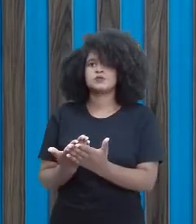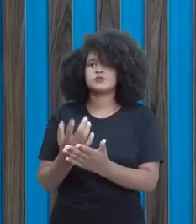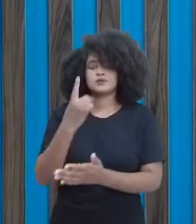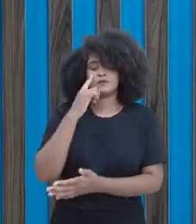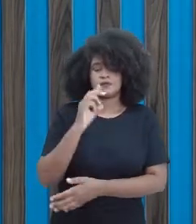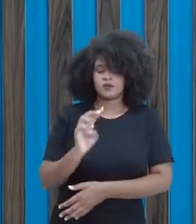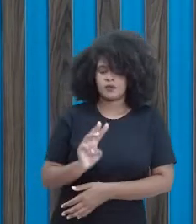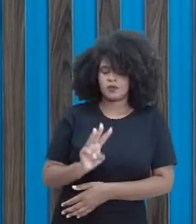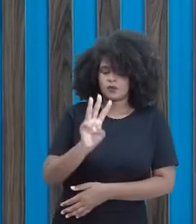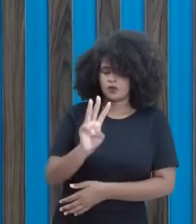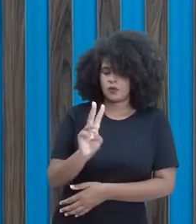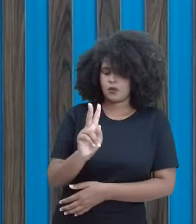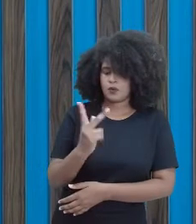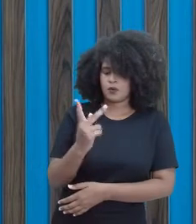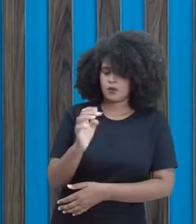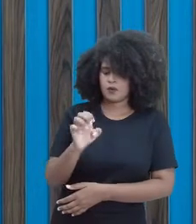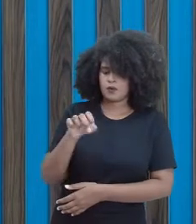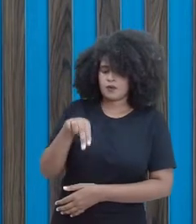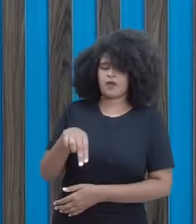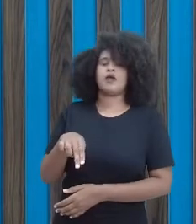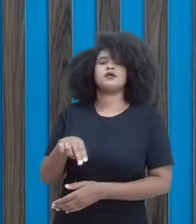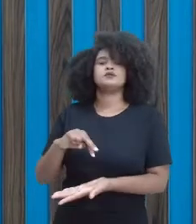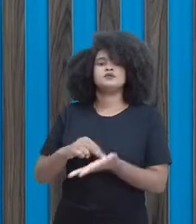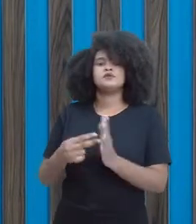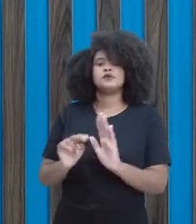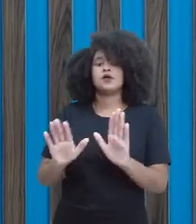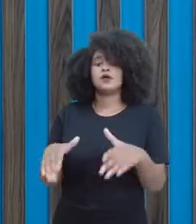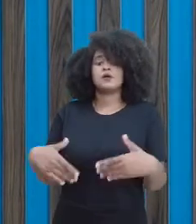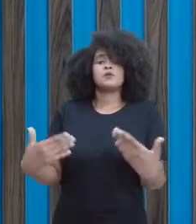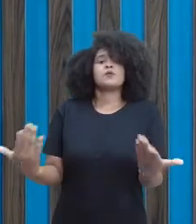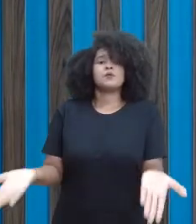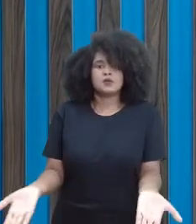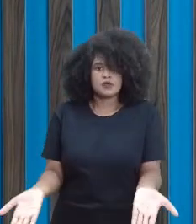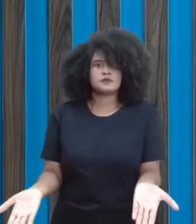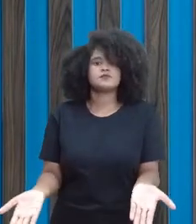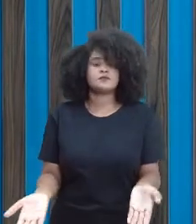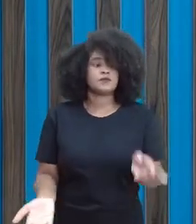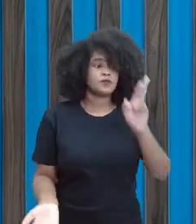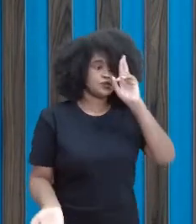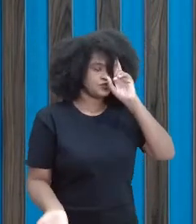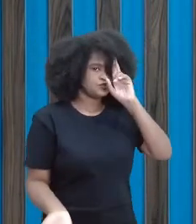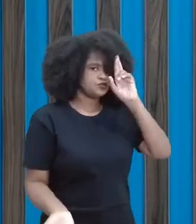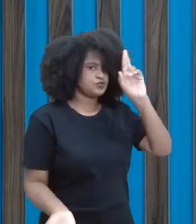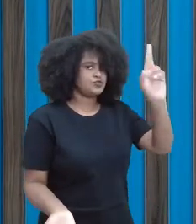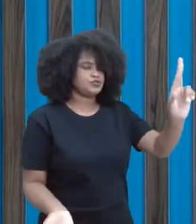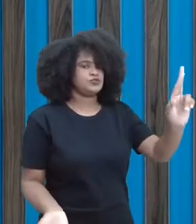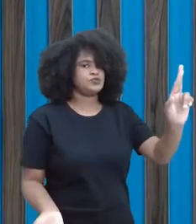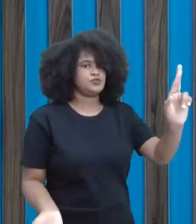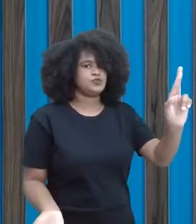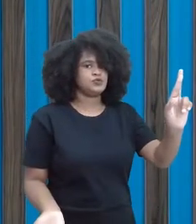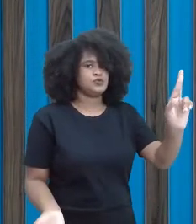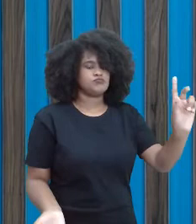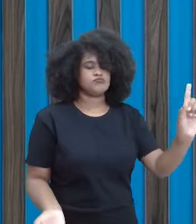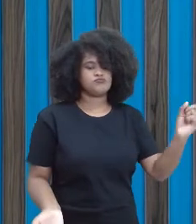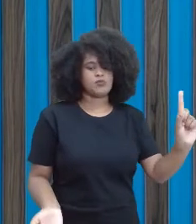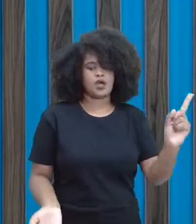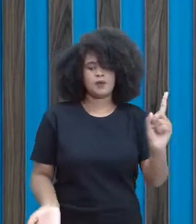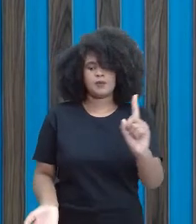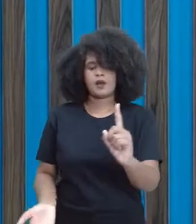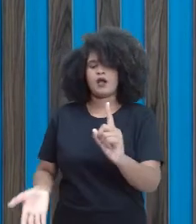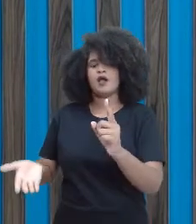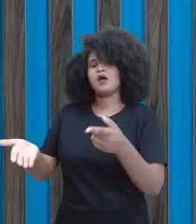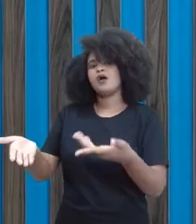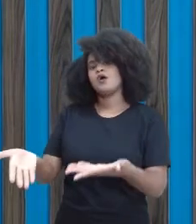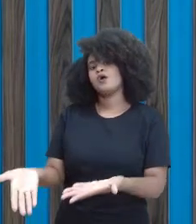quando ele foi convidado pelo diretor, né? Então temos a palavra principal, como eu falei antes,